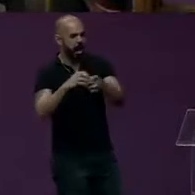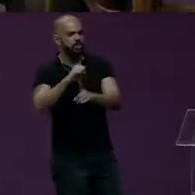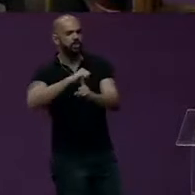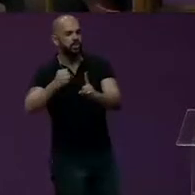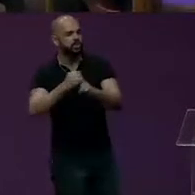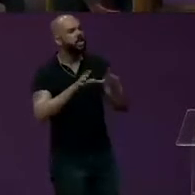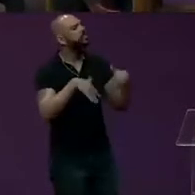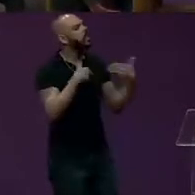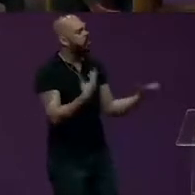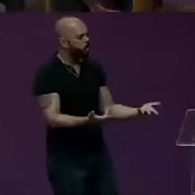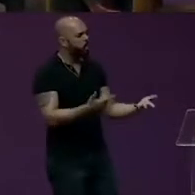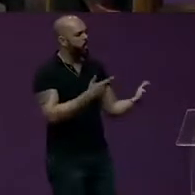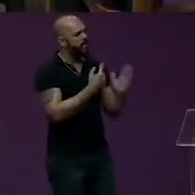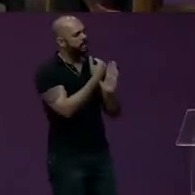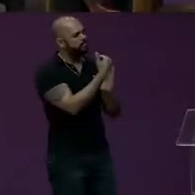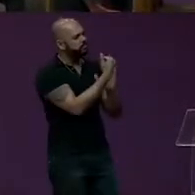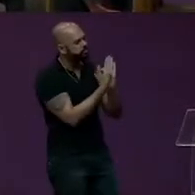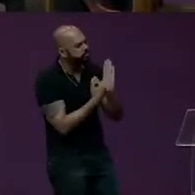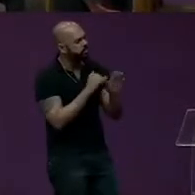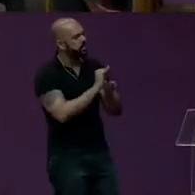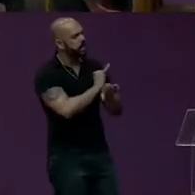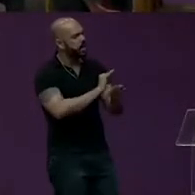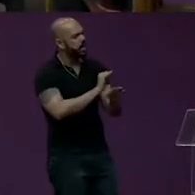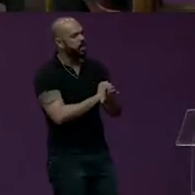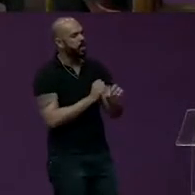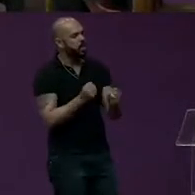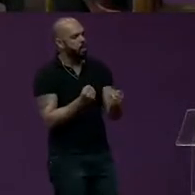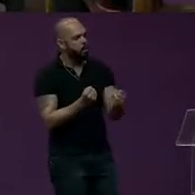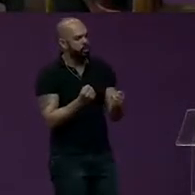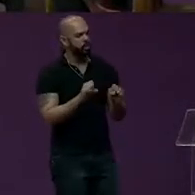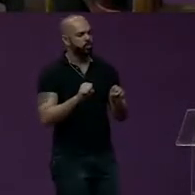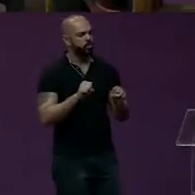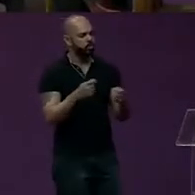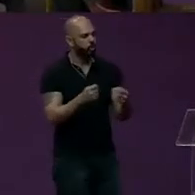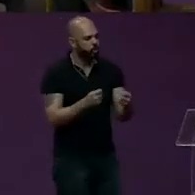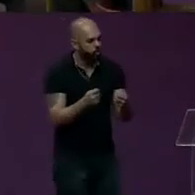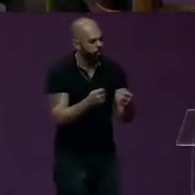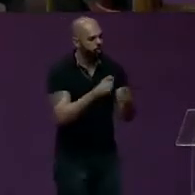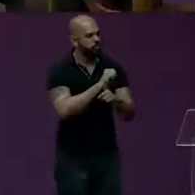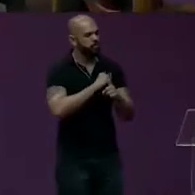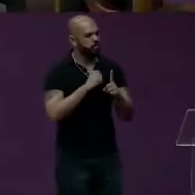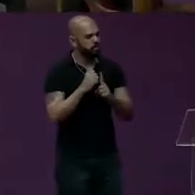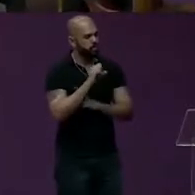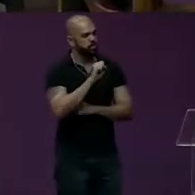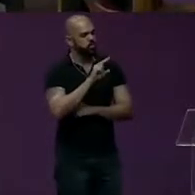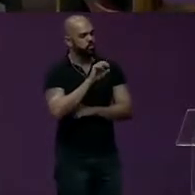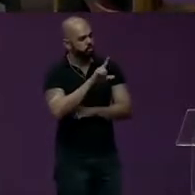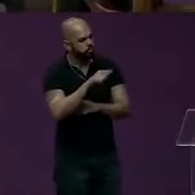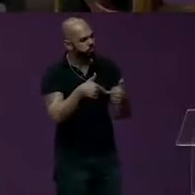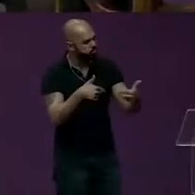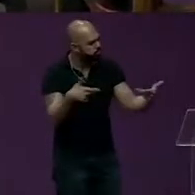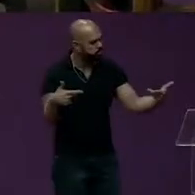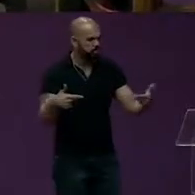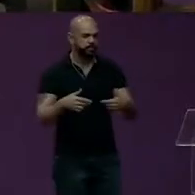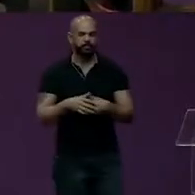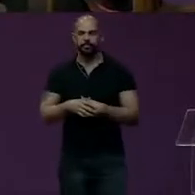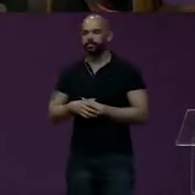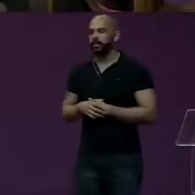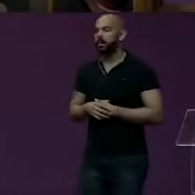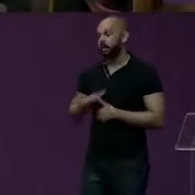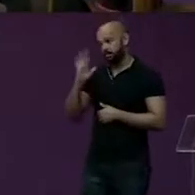você destacaria no diálogo com o controle social do SUS e com os movimentos sociais de modo geral? Eu acho que a